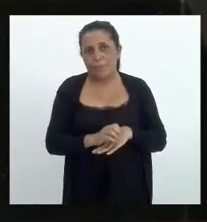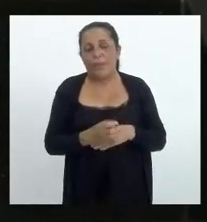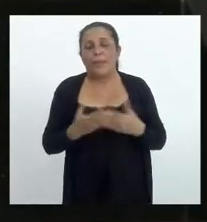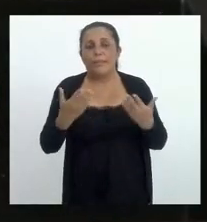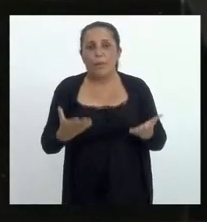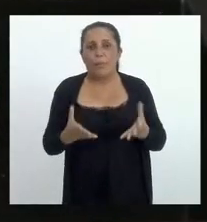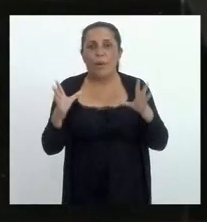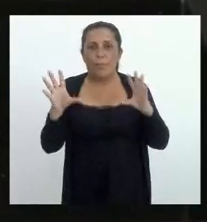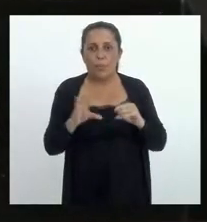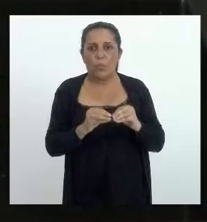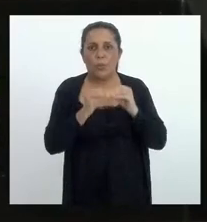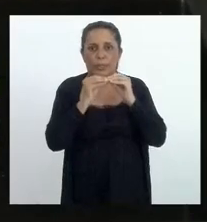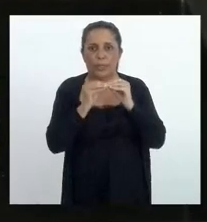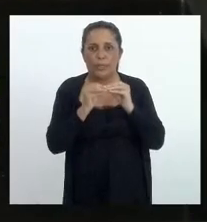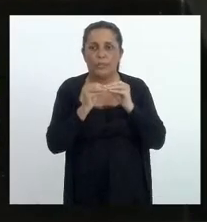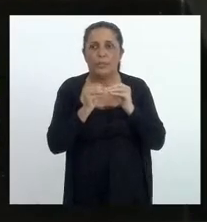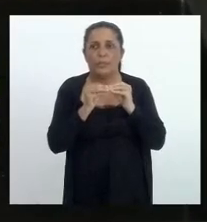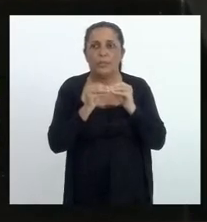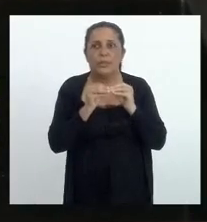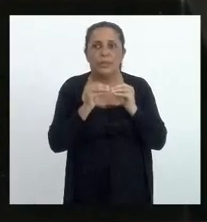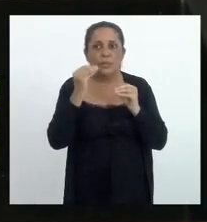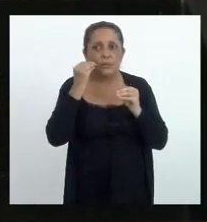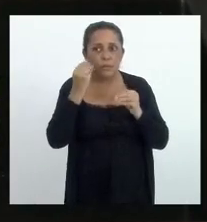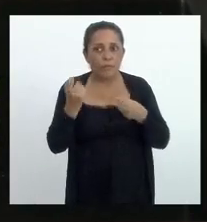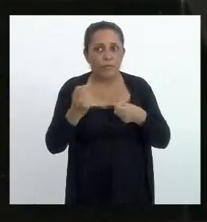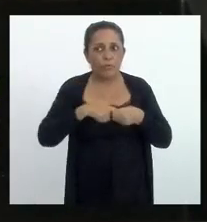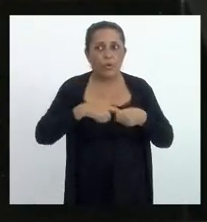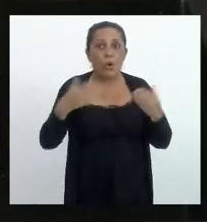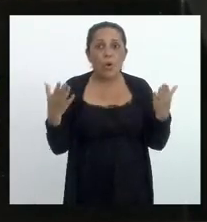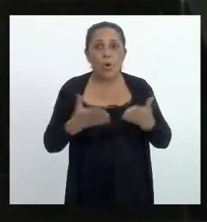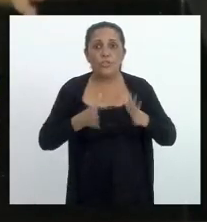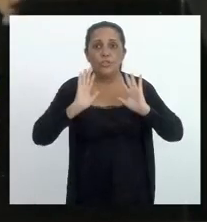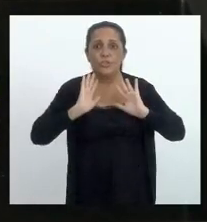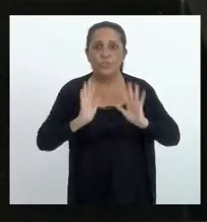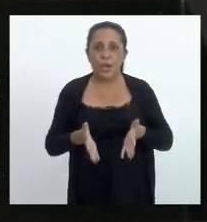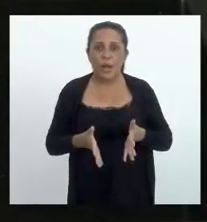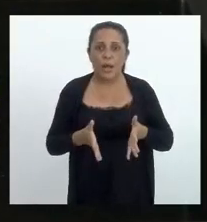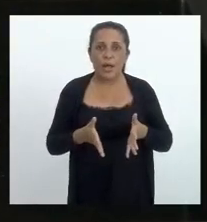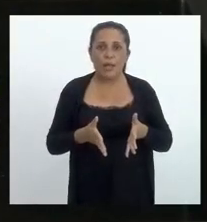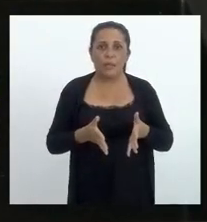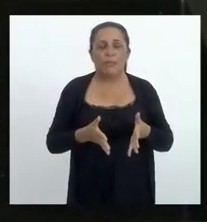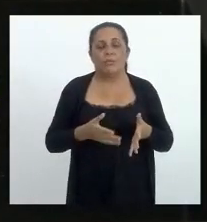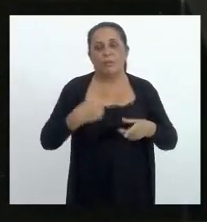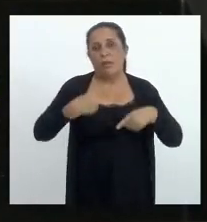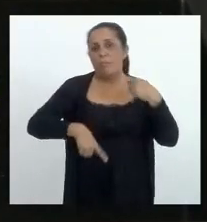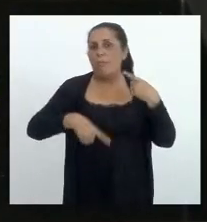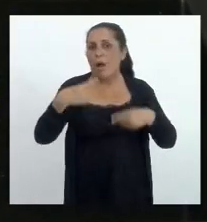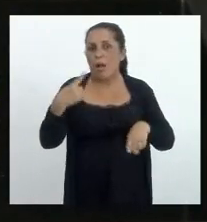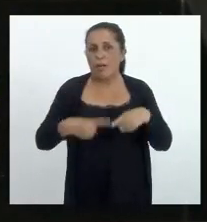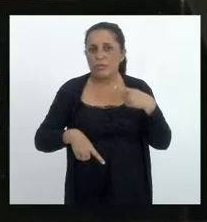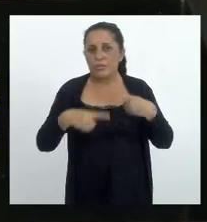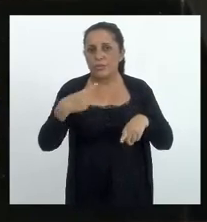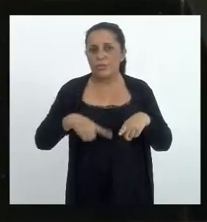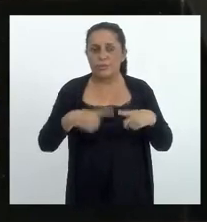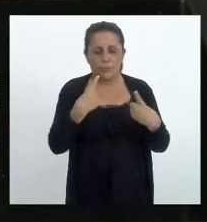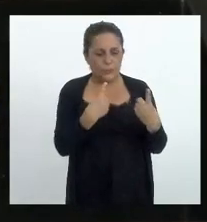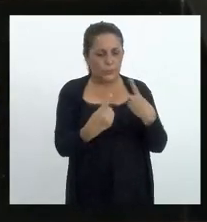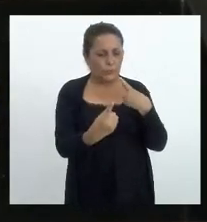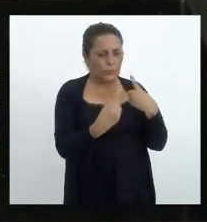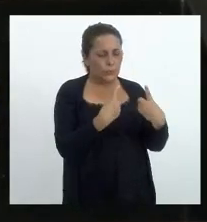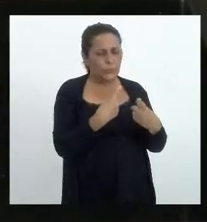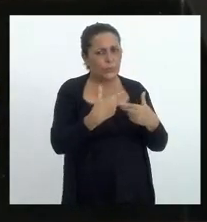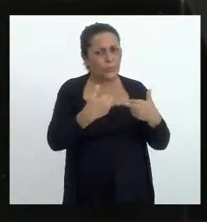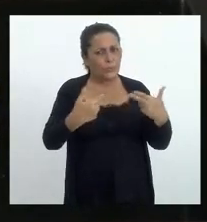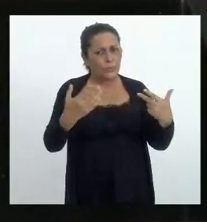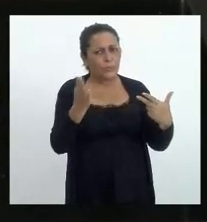lá aqui para concluir e tentar retomar. Hoje, a gente debate esse pacote de maldades na Alerj, porque o Estado do